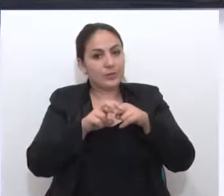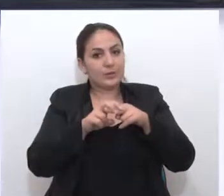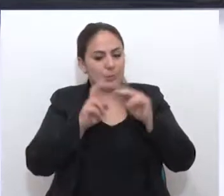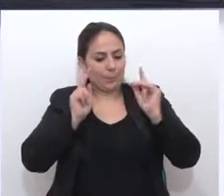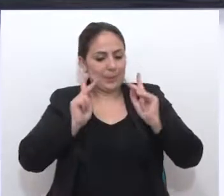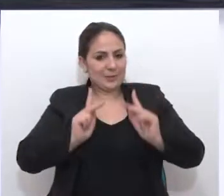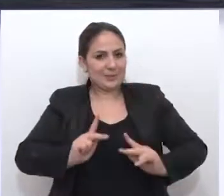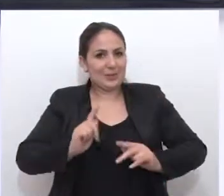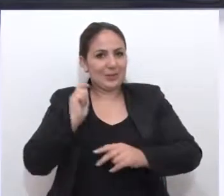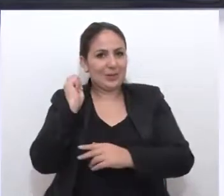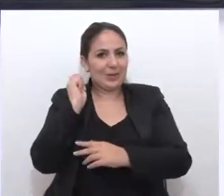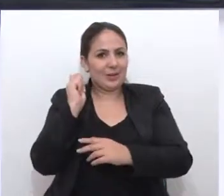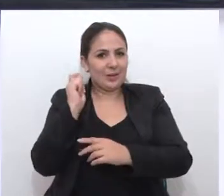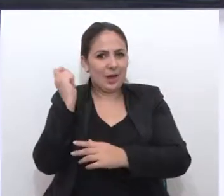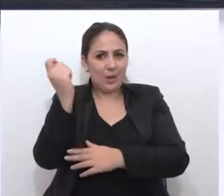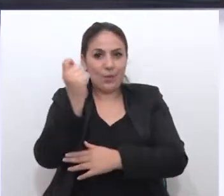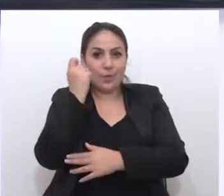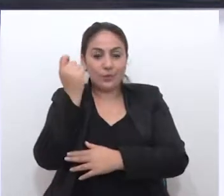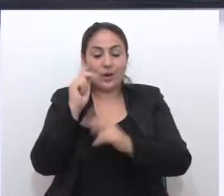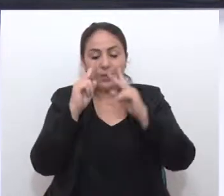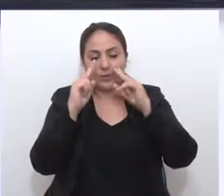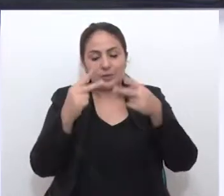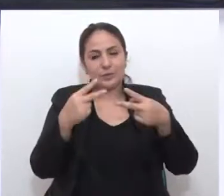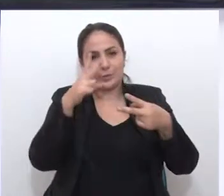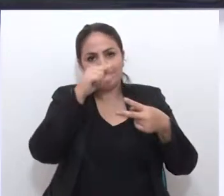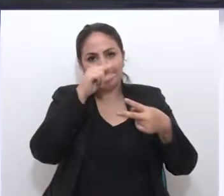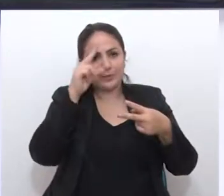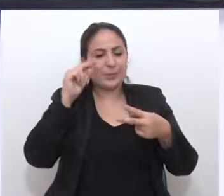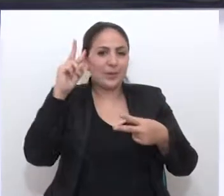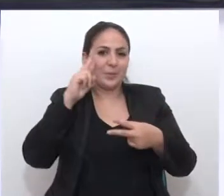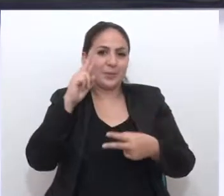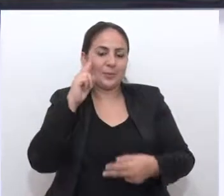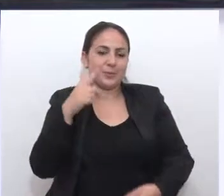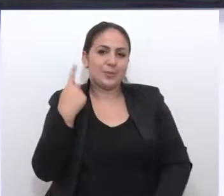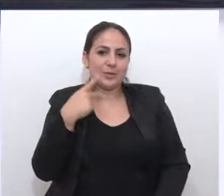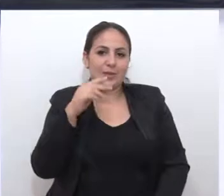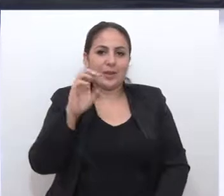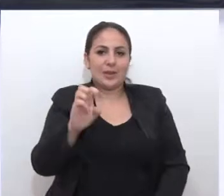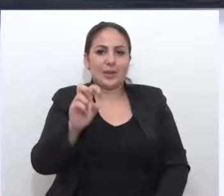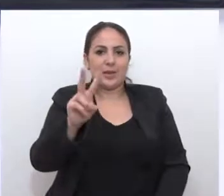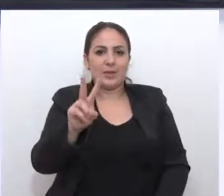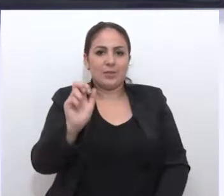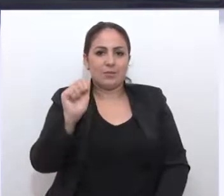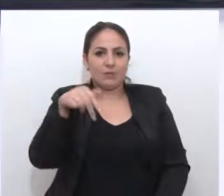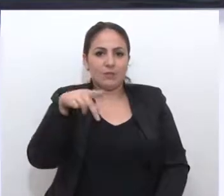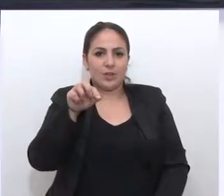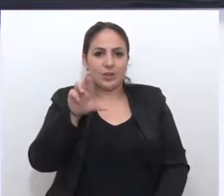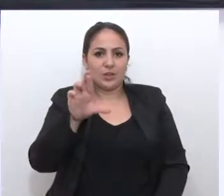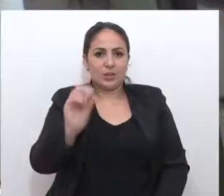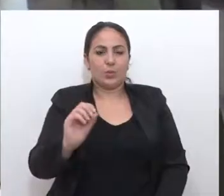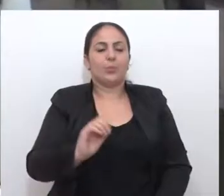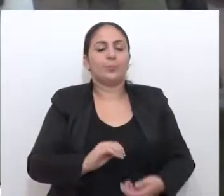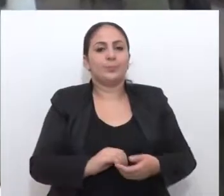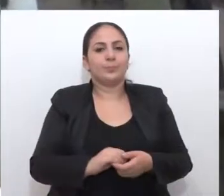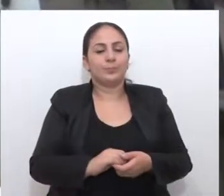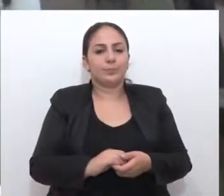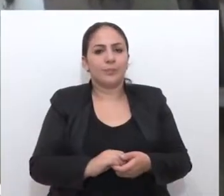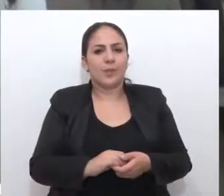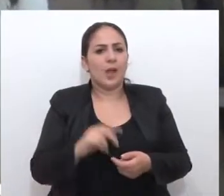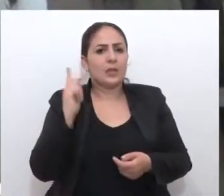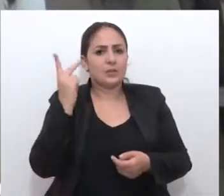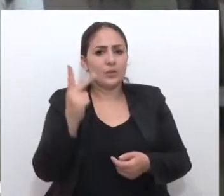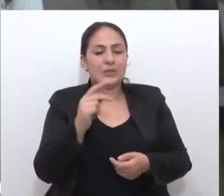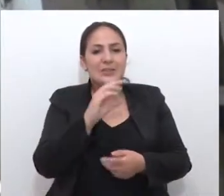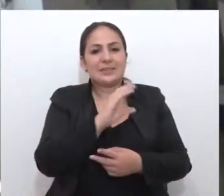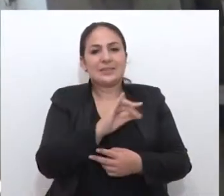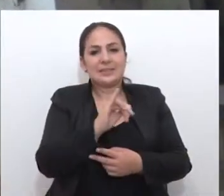isso, um tradicionalista reconhecido no município foi lembrado pelo vereador Evandro Meirelles. A história de